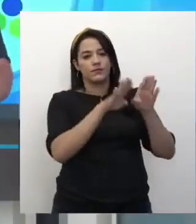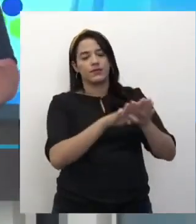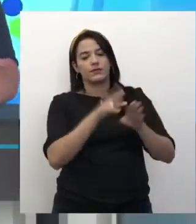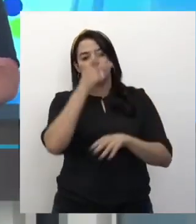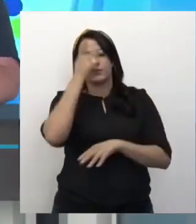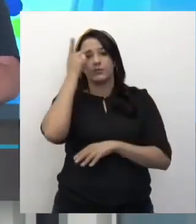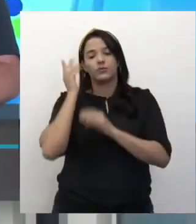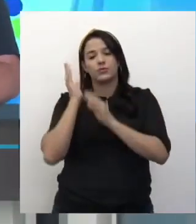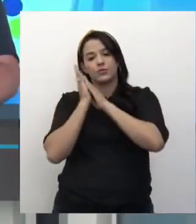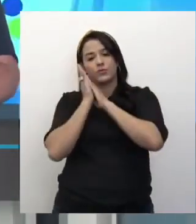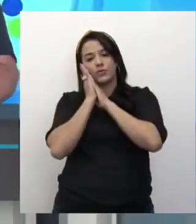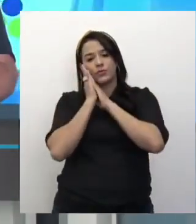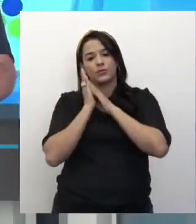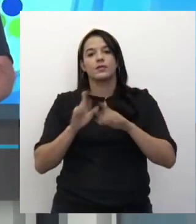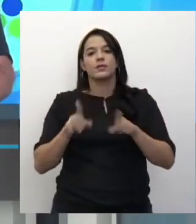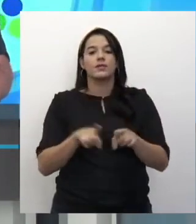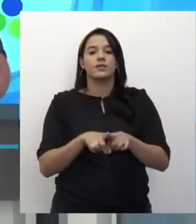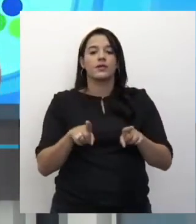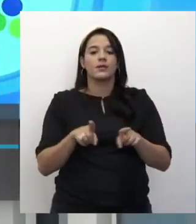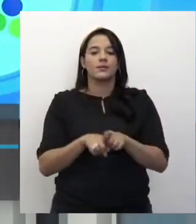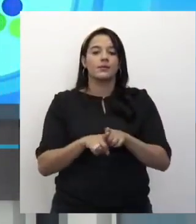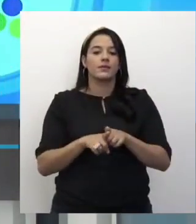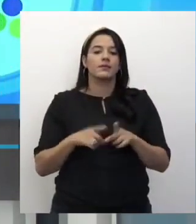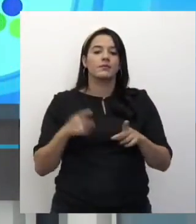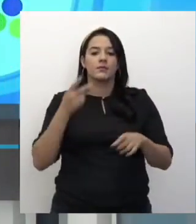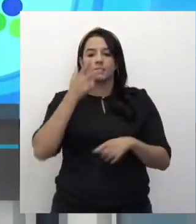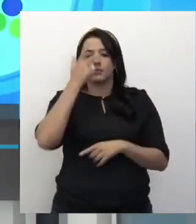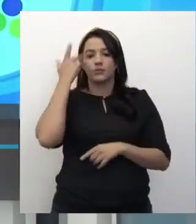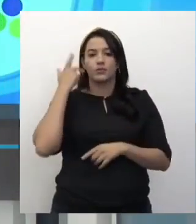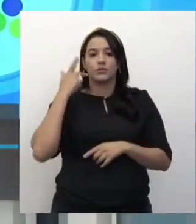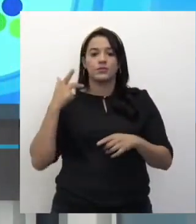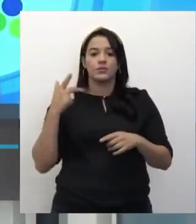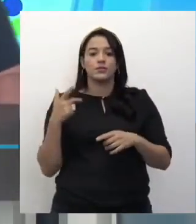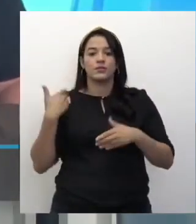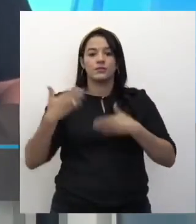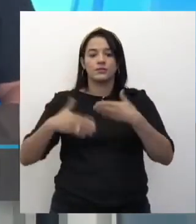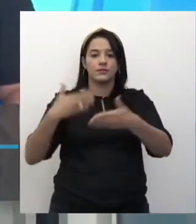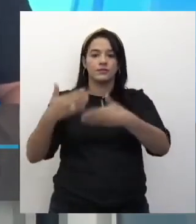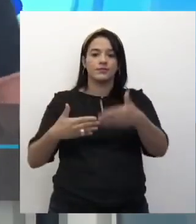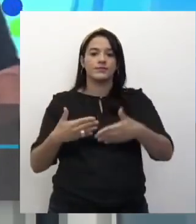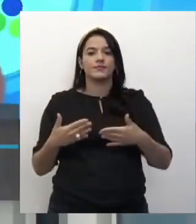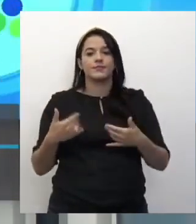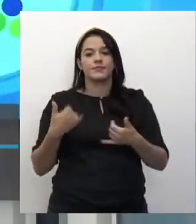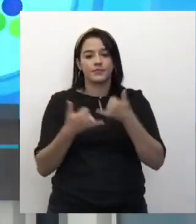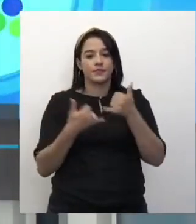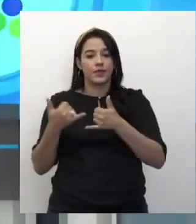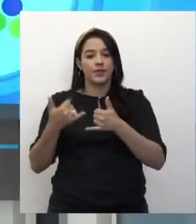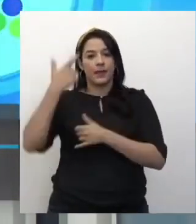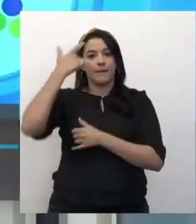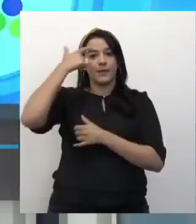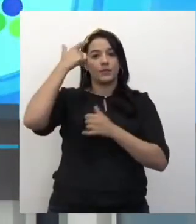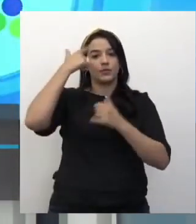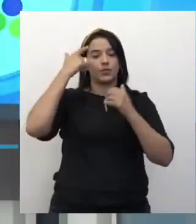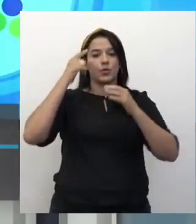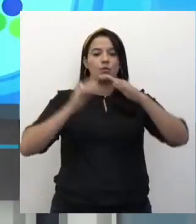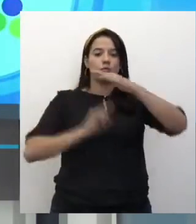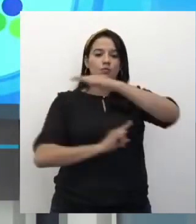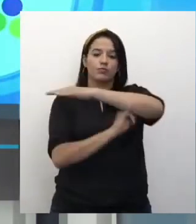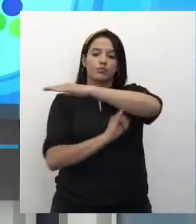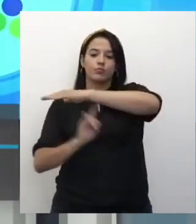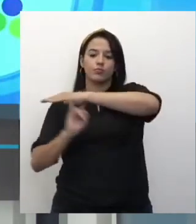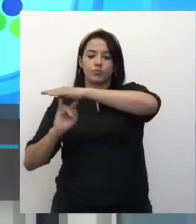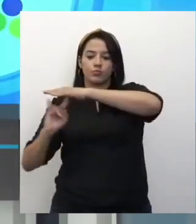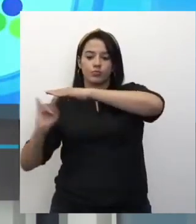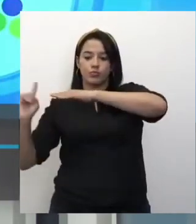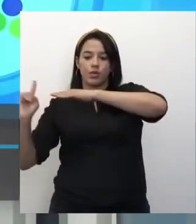dormir e fecha no final de semana para as pessoas se divertirem. Já teve até casos aí de se pensar em demolir, né, o Minhocão. Só que o